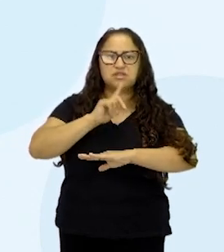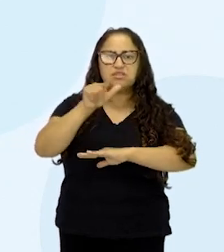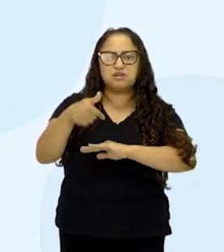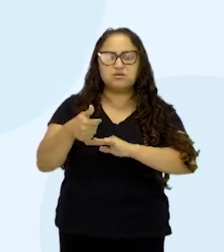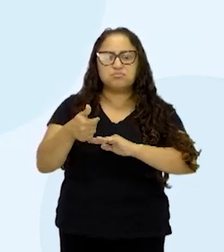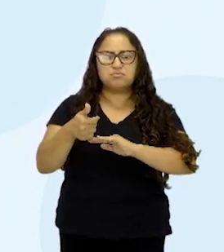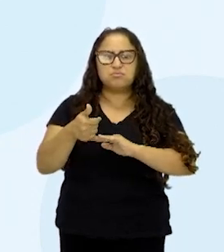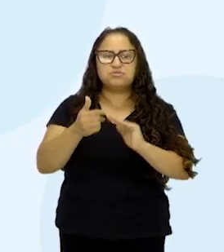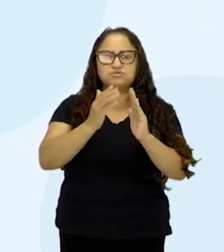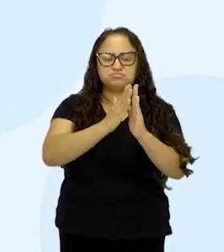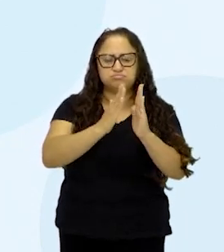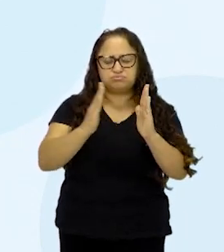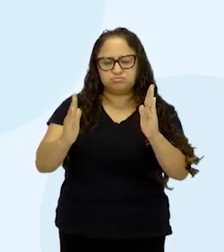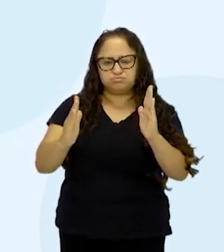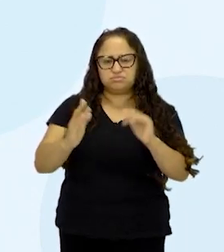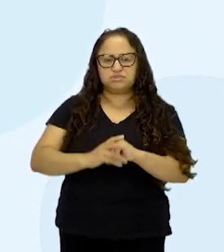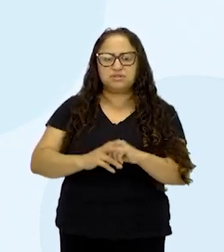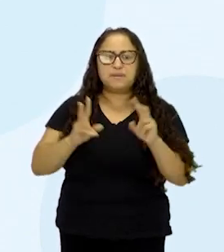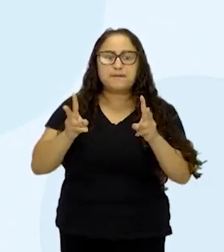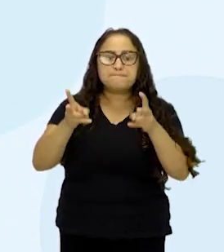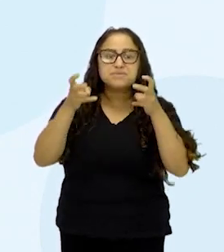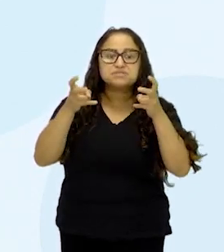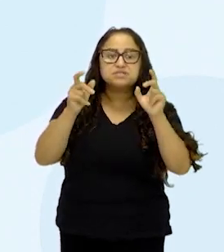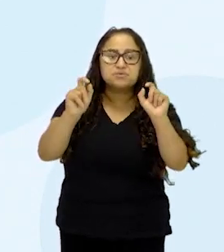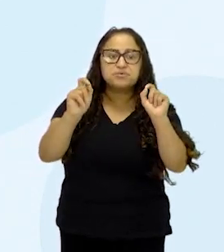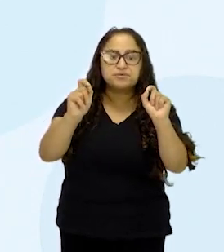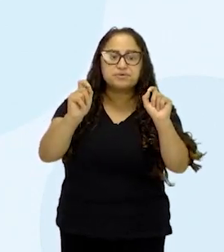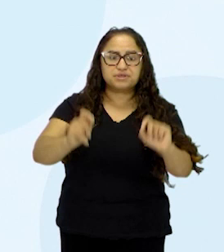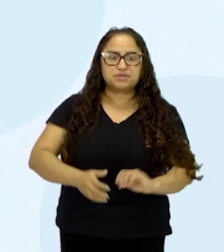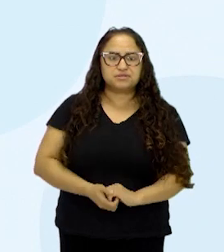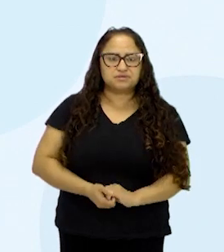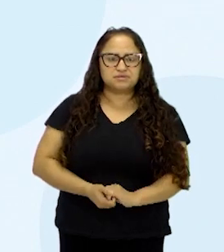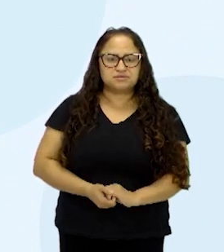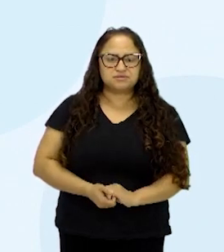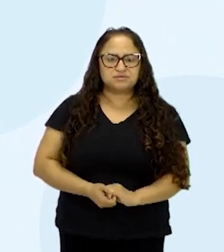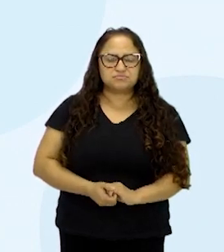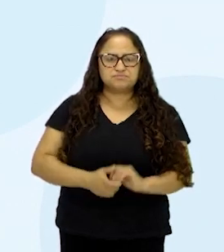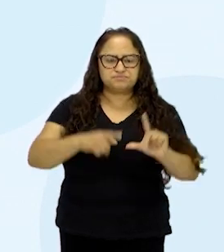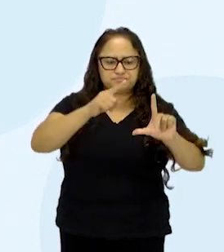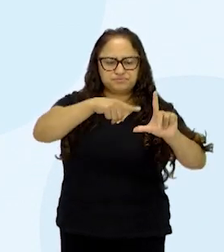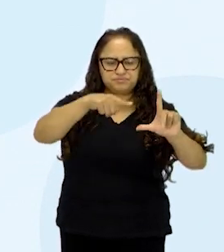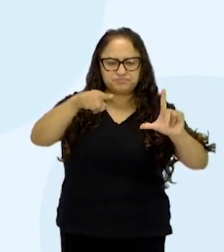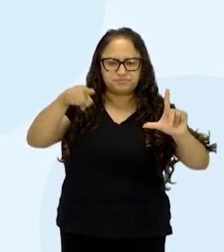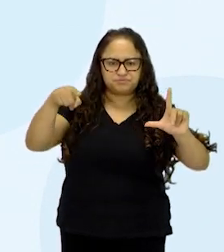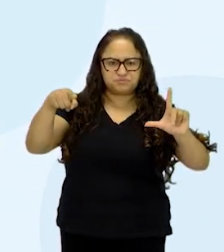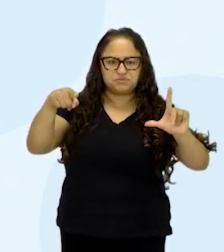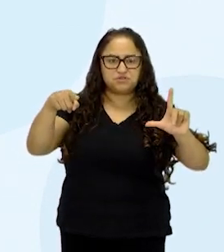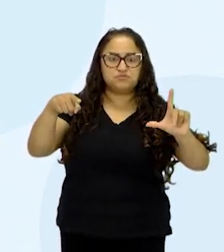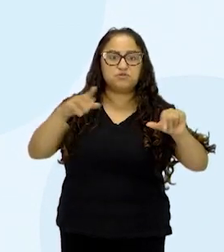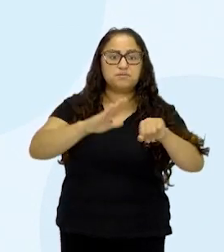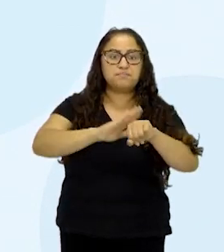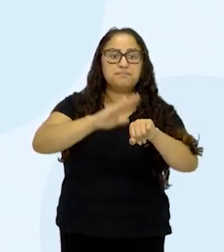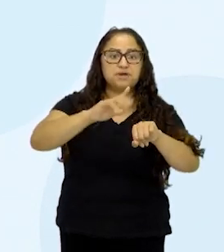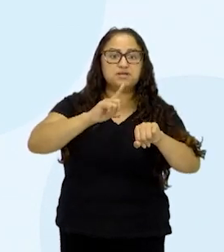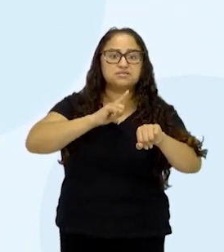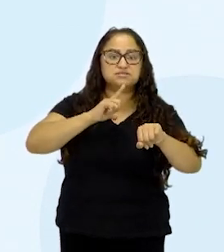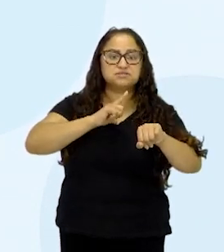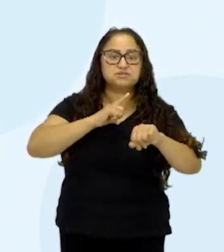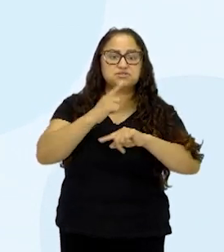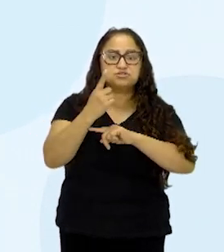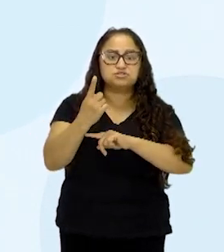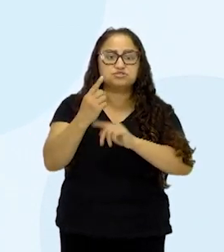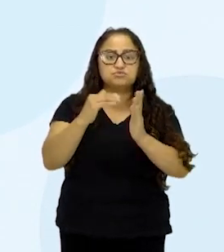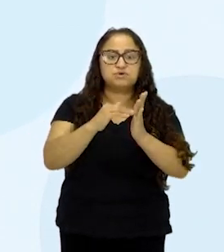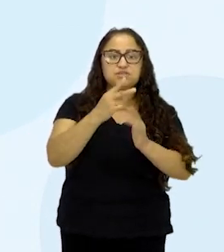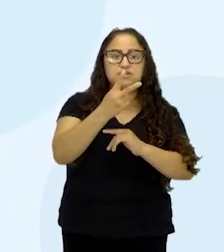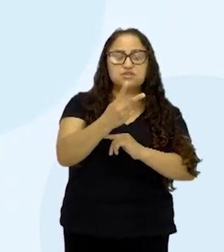tabela. Bom, pessoal, então percebe-se que no gráfico o que mais aparece é o de um a dois